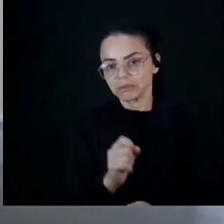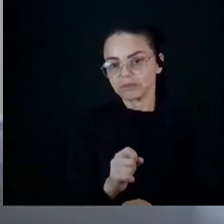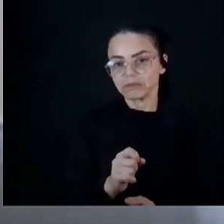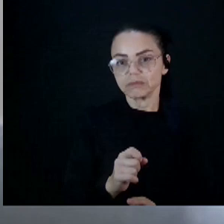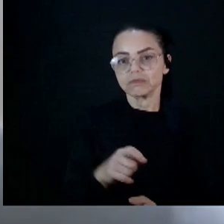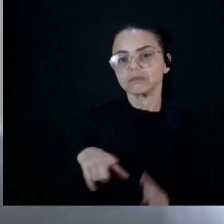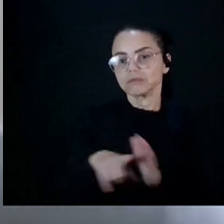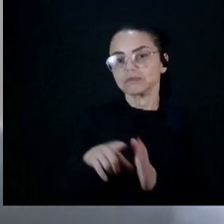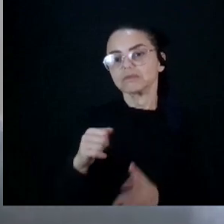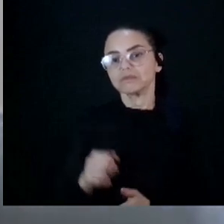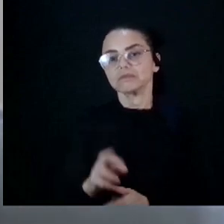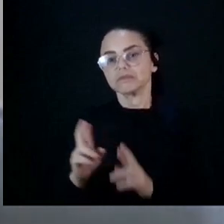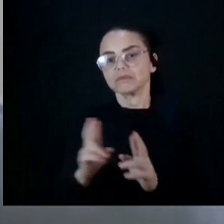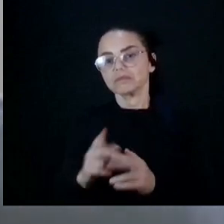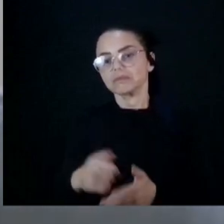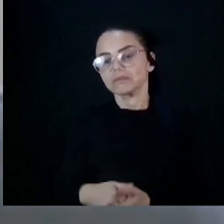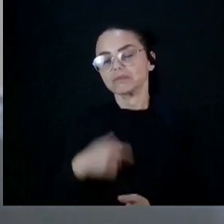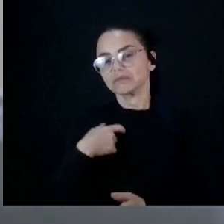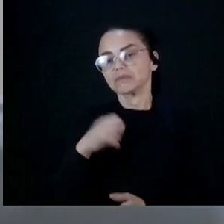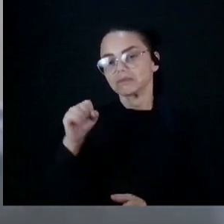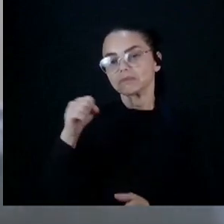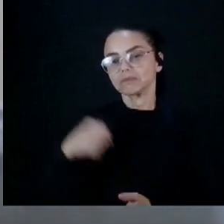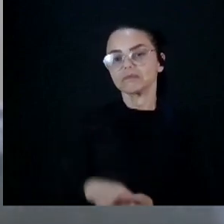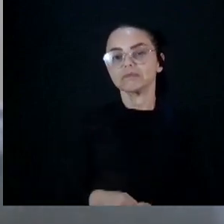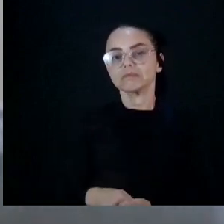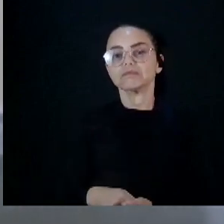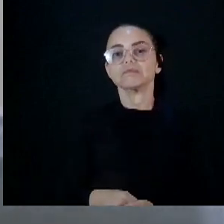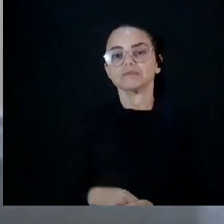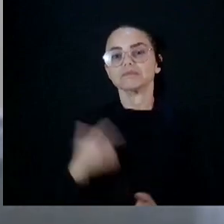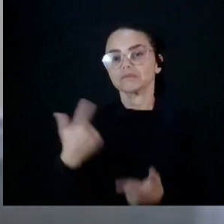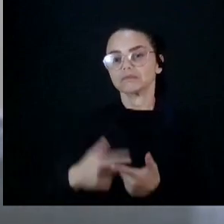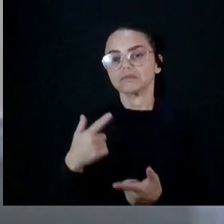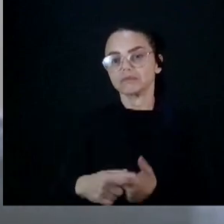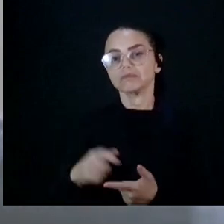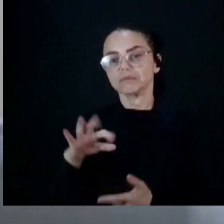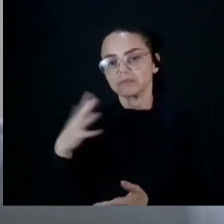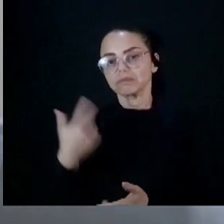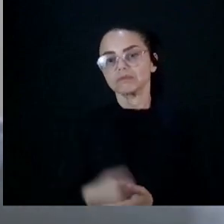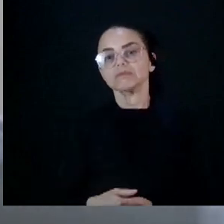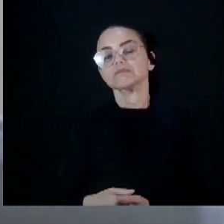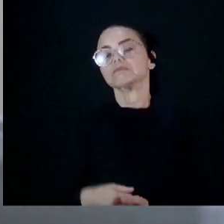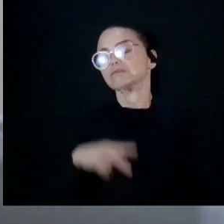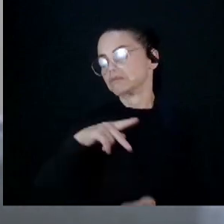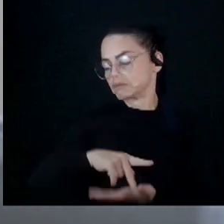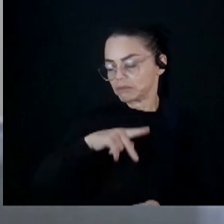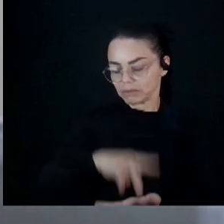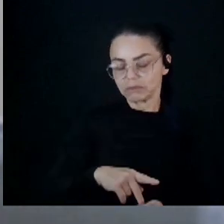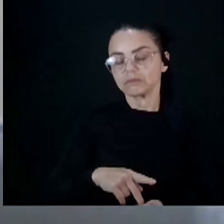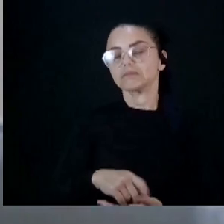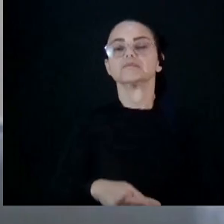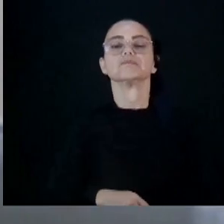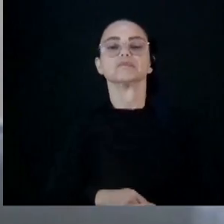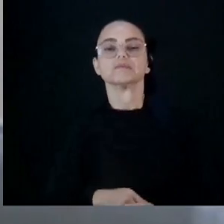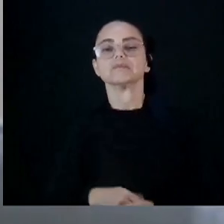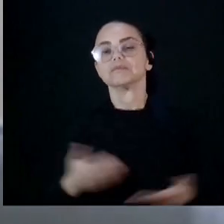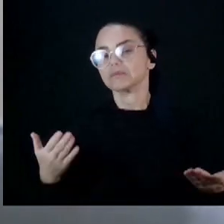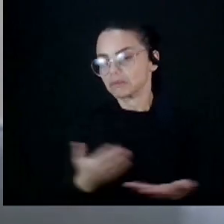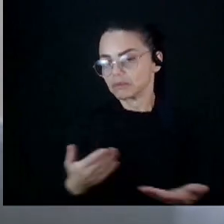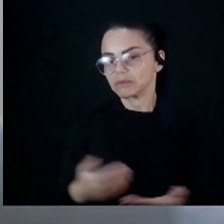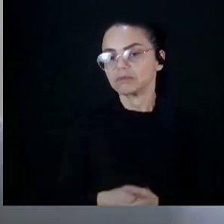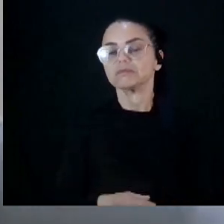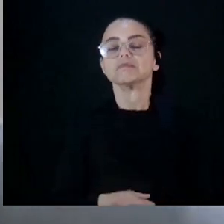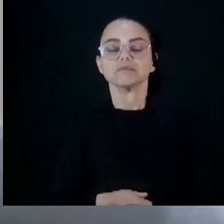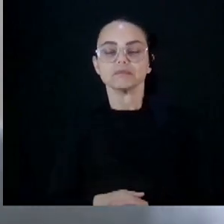regulamentação, né, presumo que esteja regulamentado, porque é um evento muito oficial e tudo mais. Agora, quanto